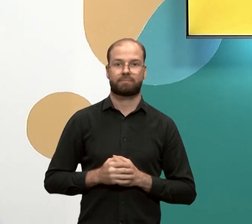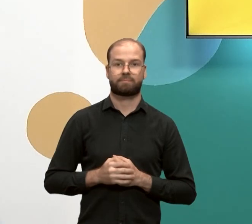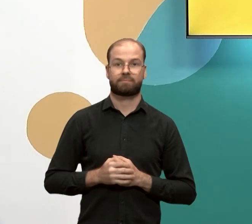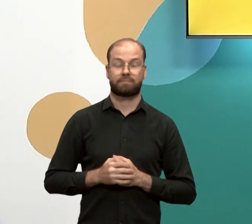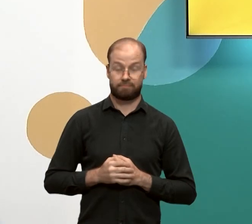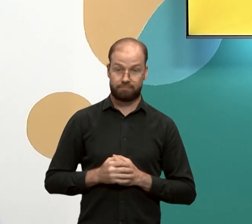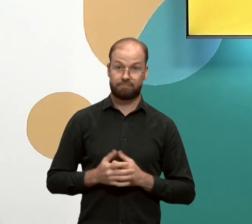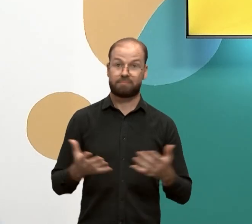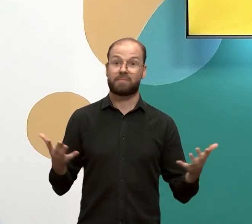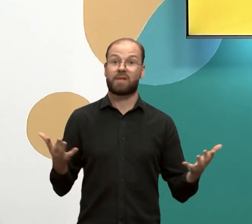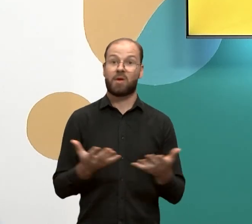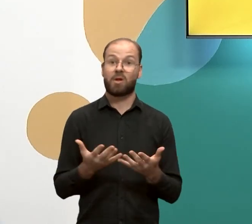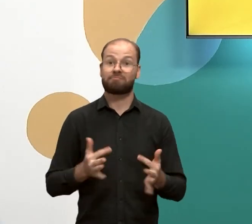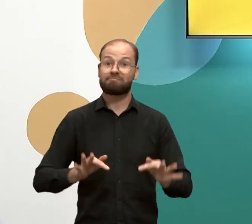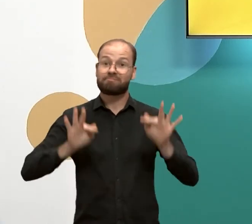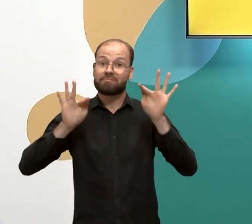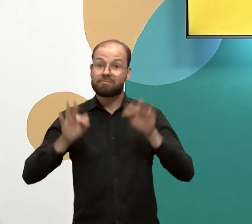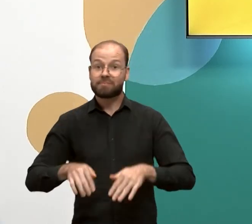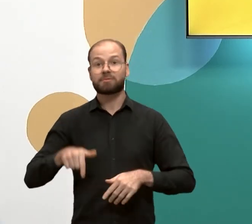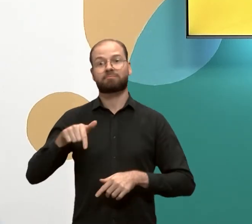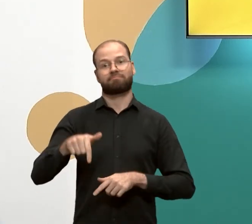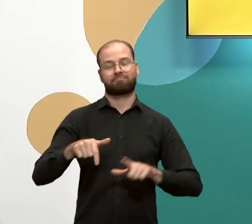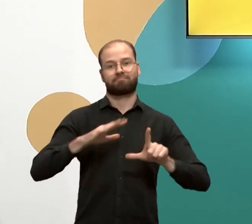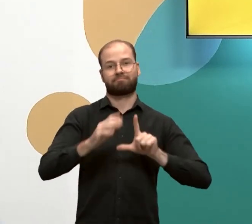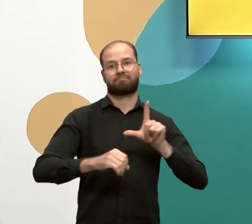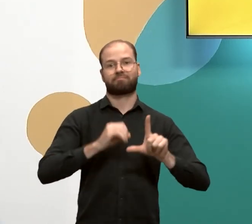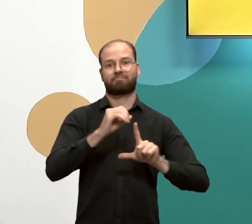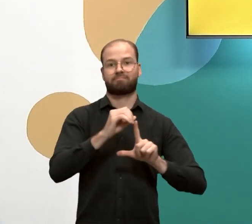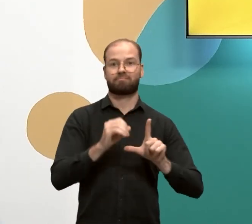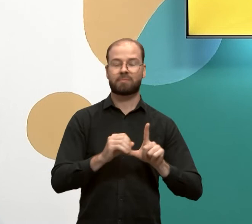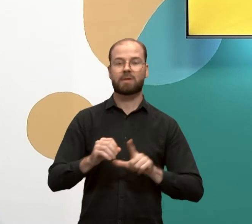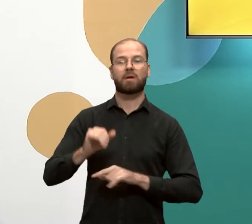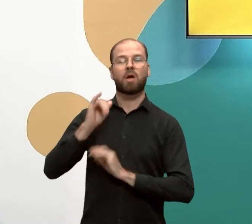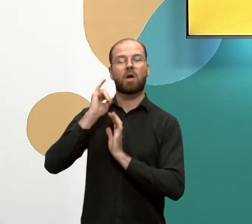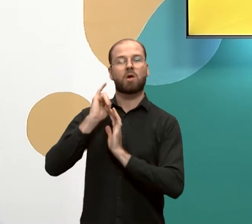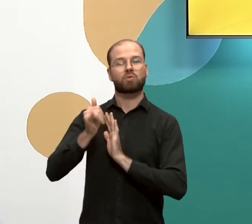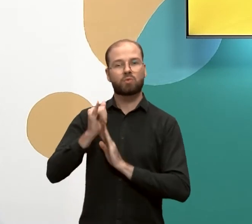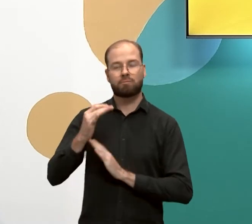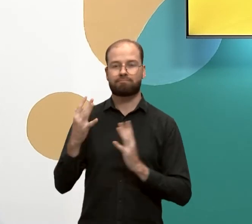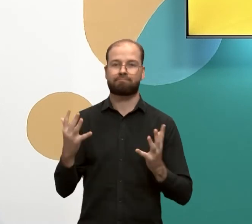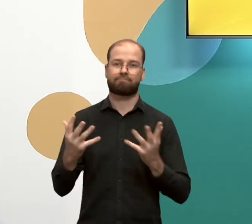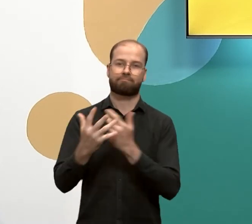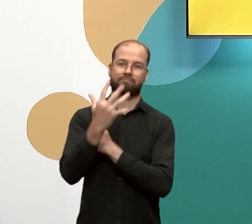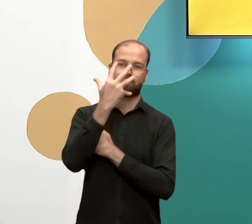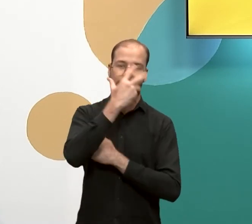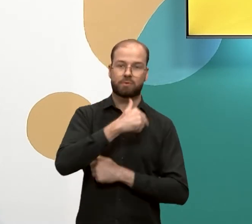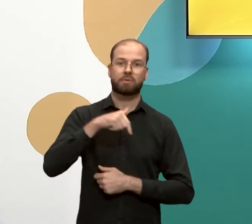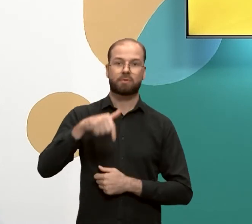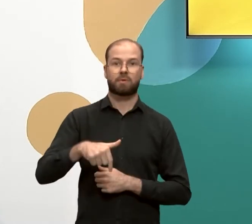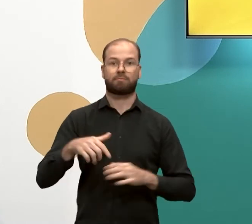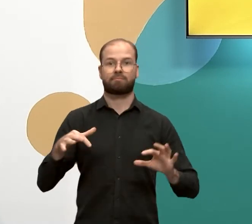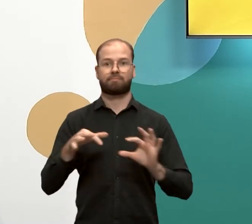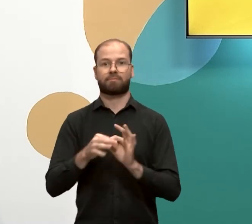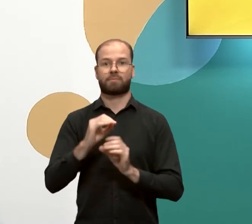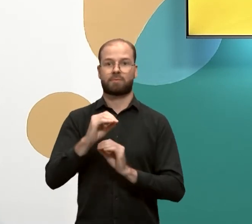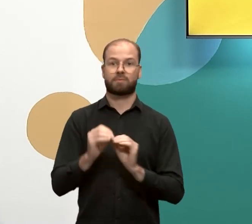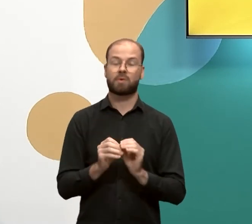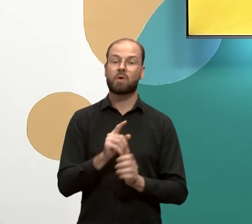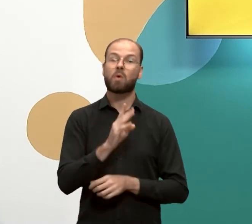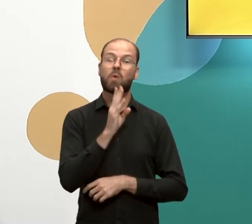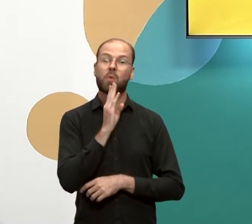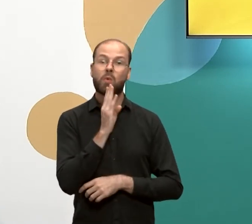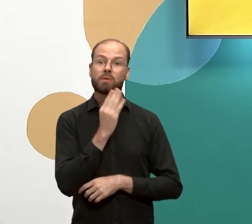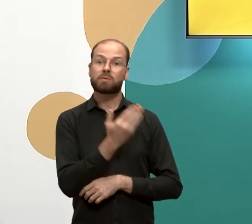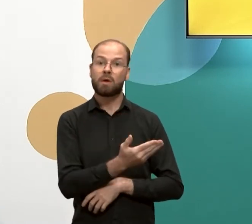E para fechar o programa de hoje, tem uma história muito bonita com o UFG, porque você vai conhecer a trajetória de Itami